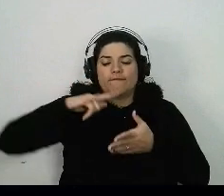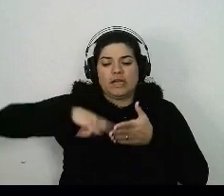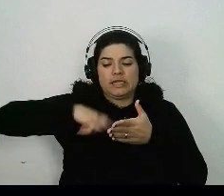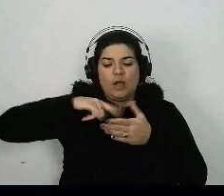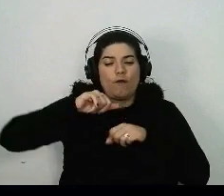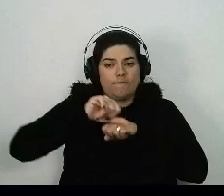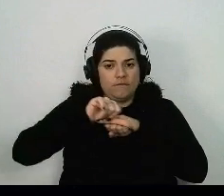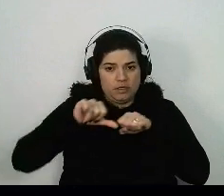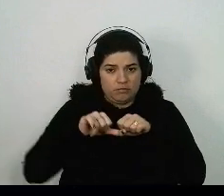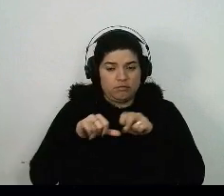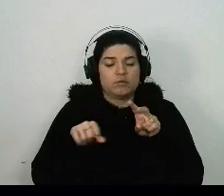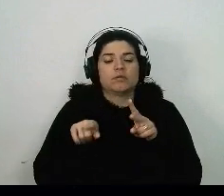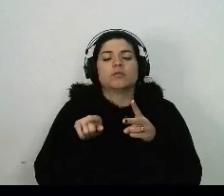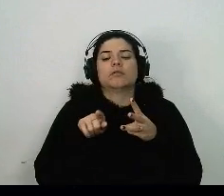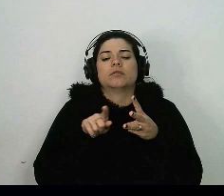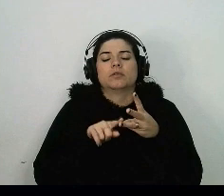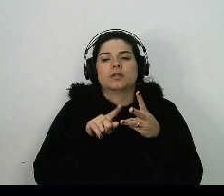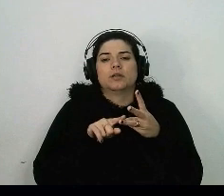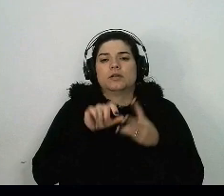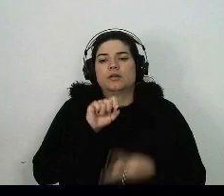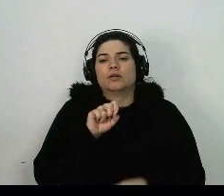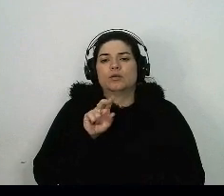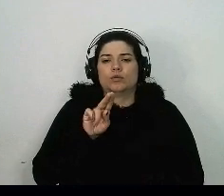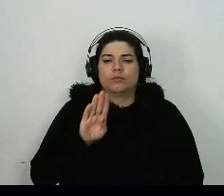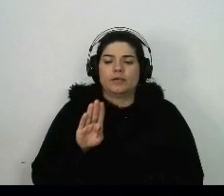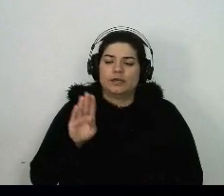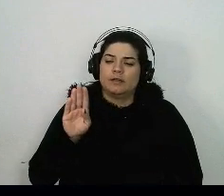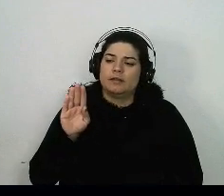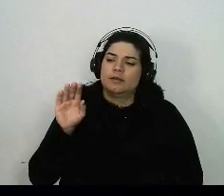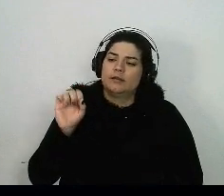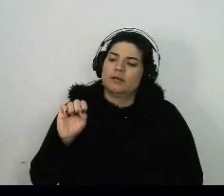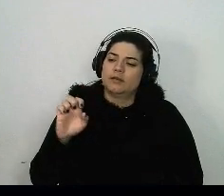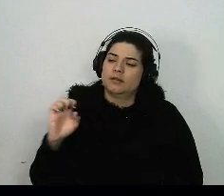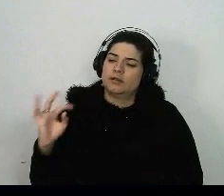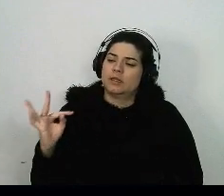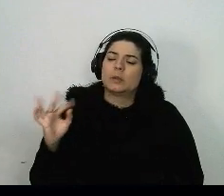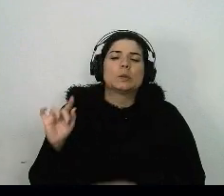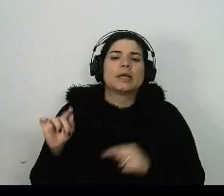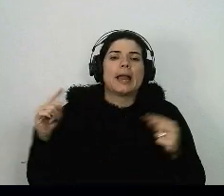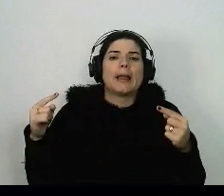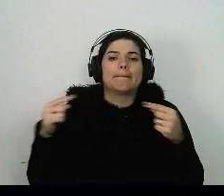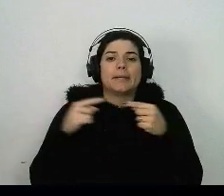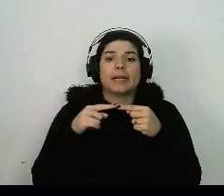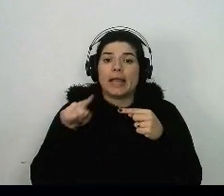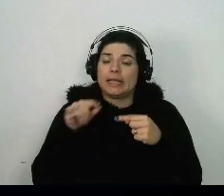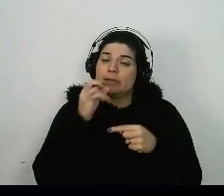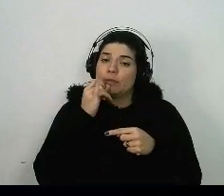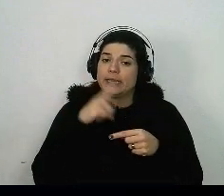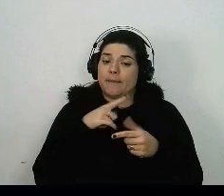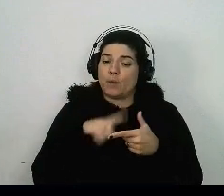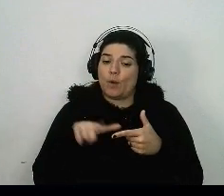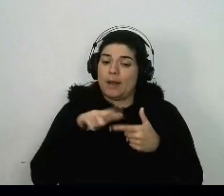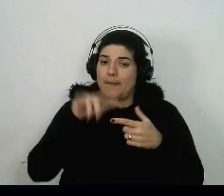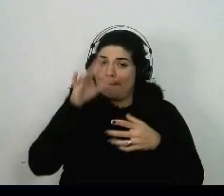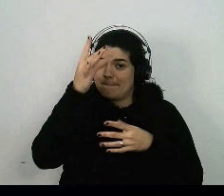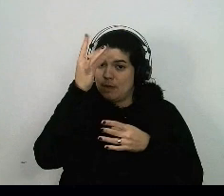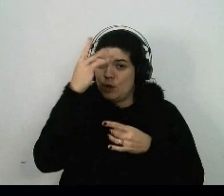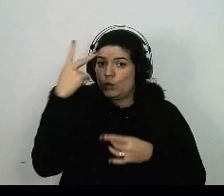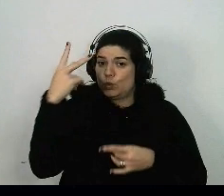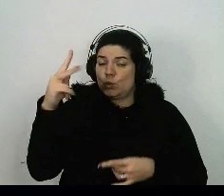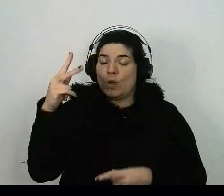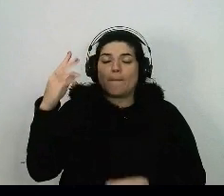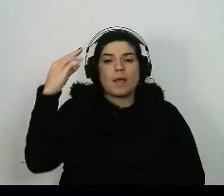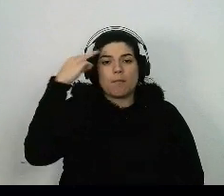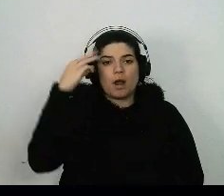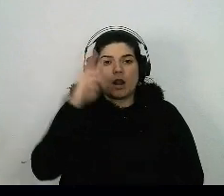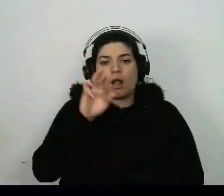subset. O padrão de subset, ele é muito indicado para quando você tem um problema de performance na sua memória RAM. Então, o que ele faz?